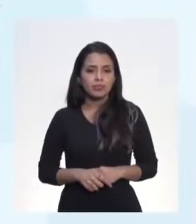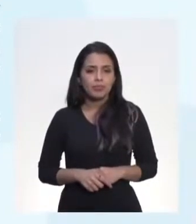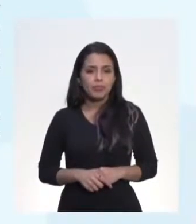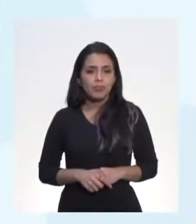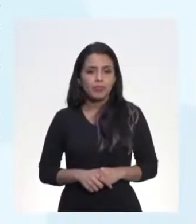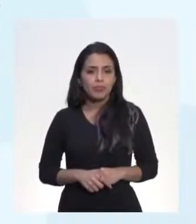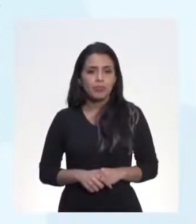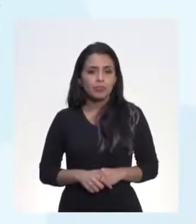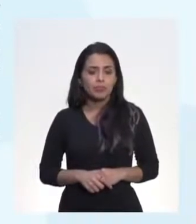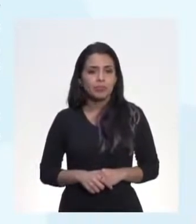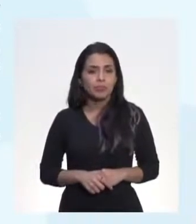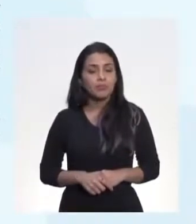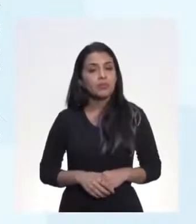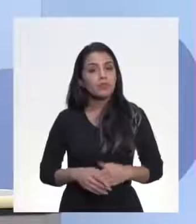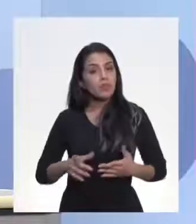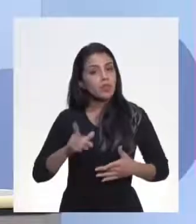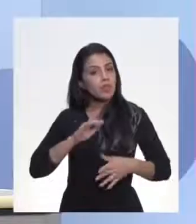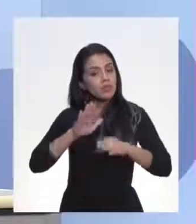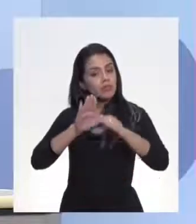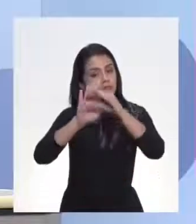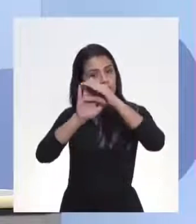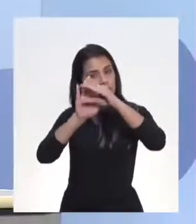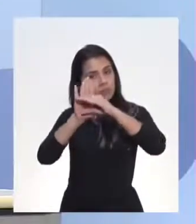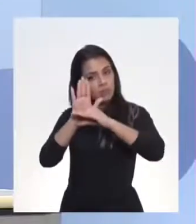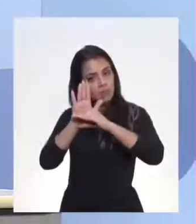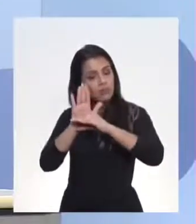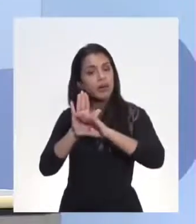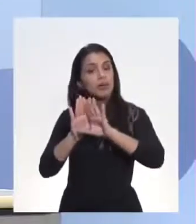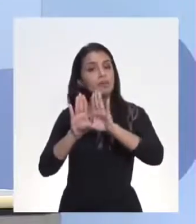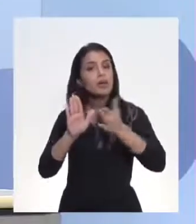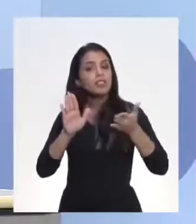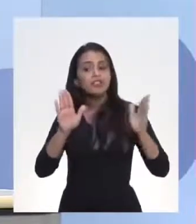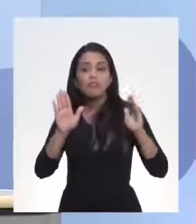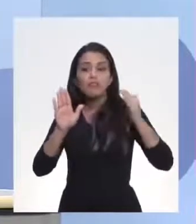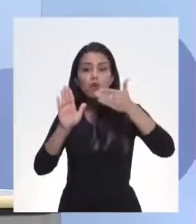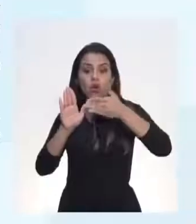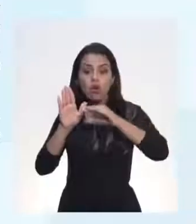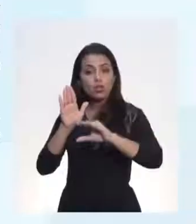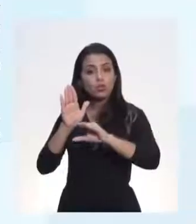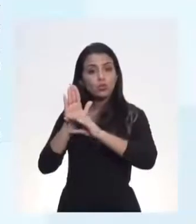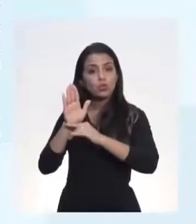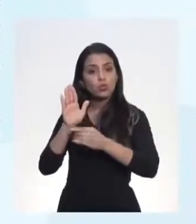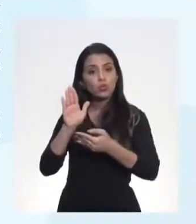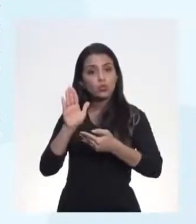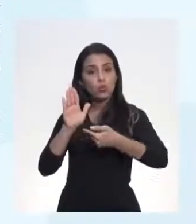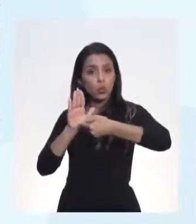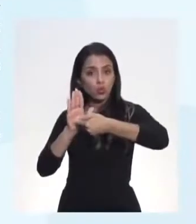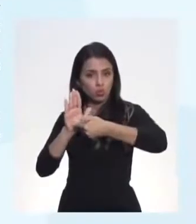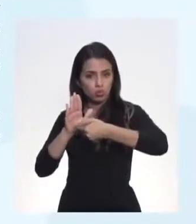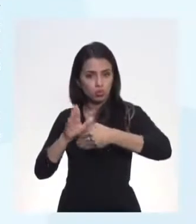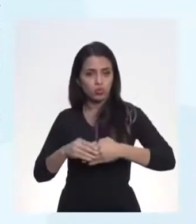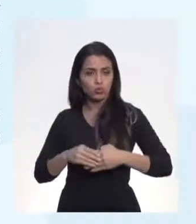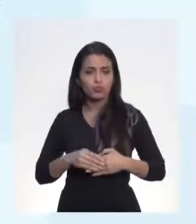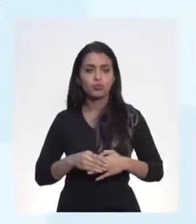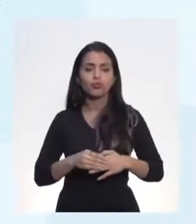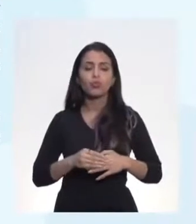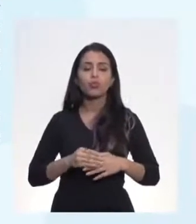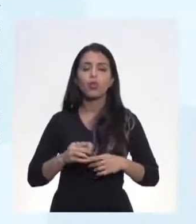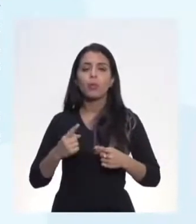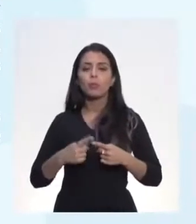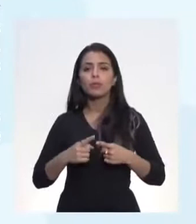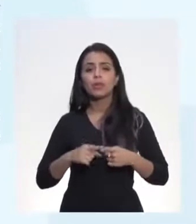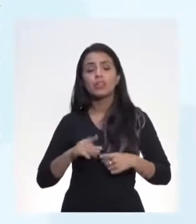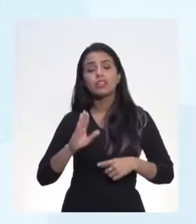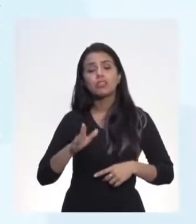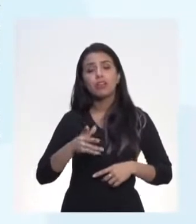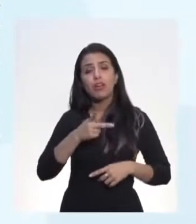mais alguns trechos, mas a gente vai se fixar, né, Andréia, só ali no último. Porque a gente já falou das adverbiais, agora a gente vai falar